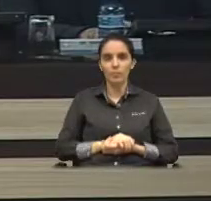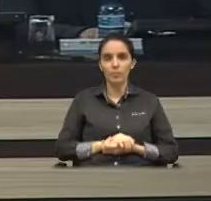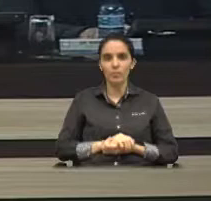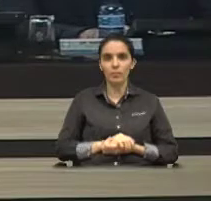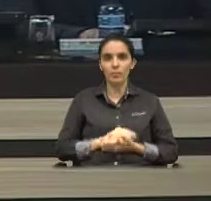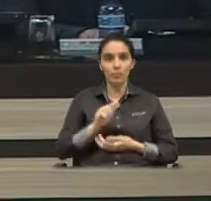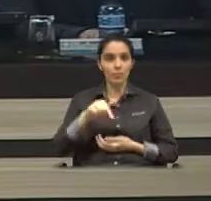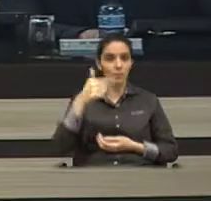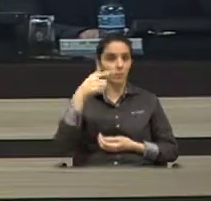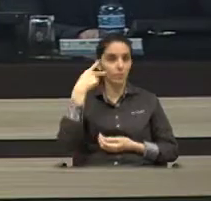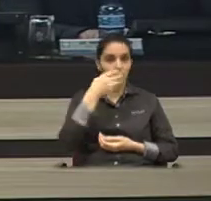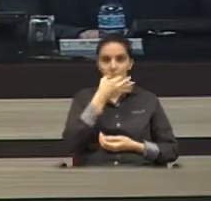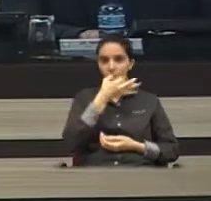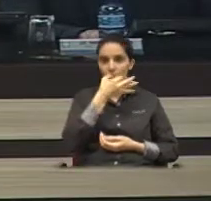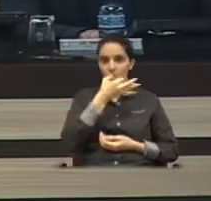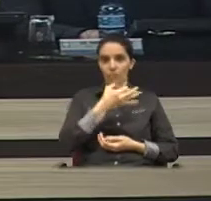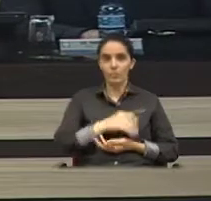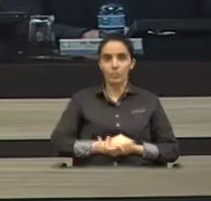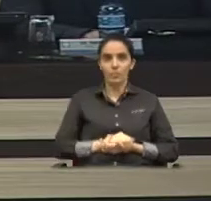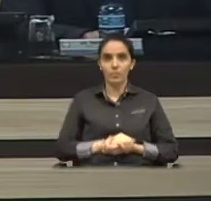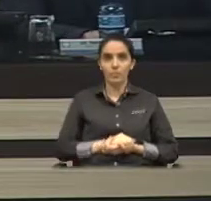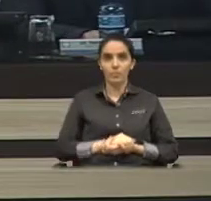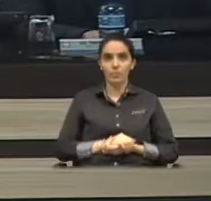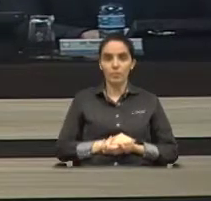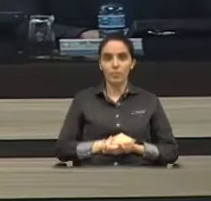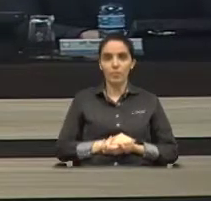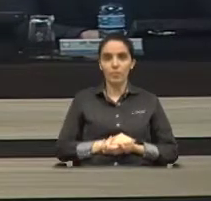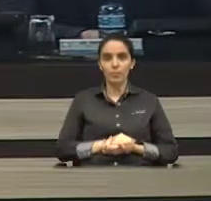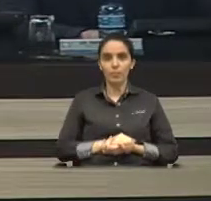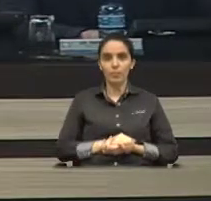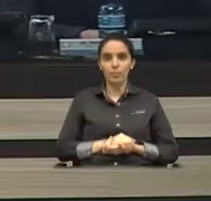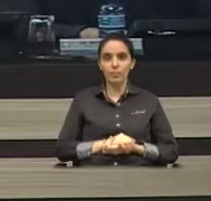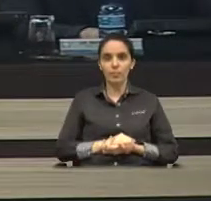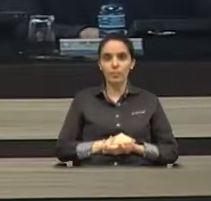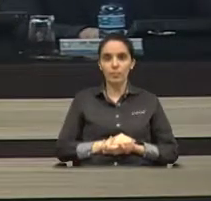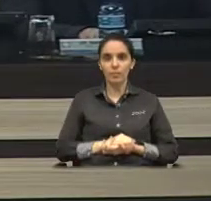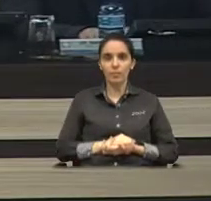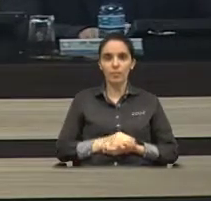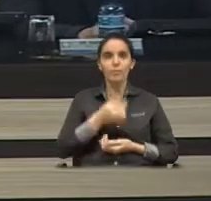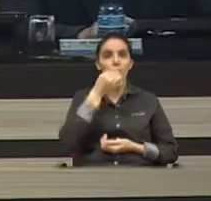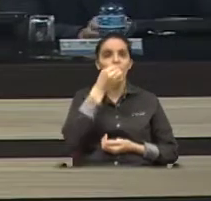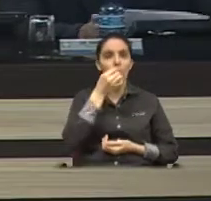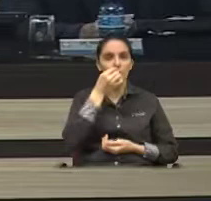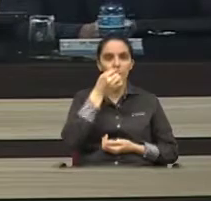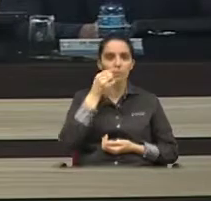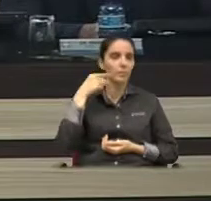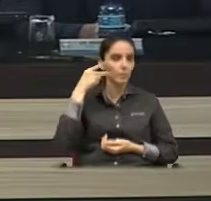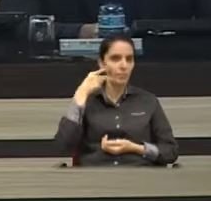Alguém mais deseja discutir? Gostaria de discutir. Com a palavra o vereador Estevão.